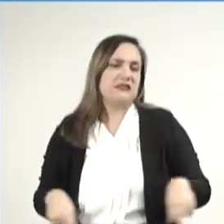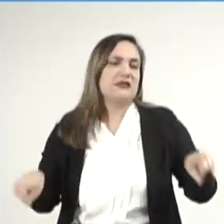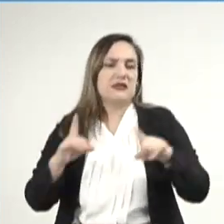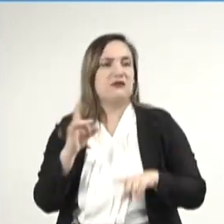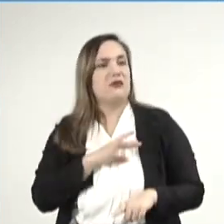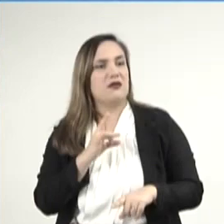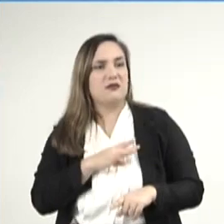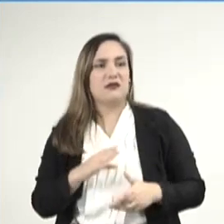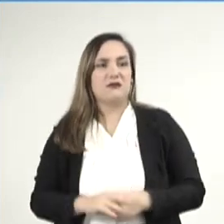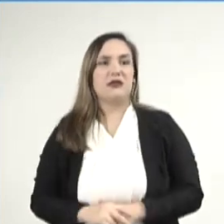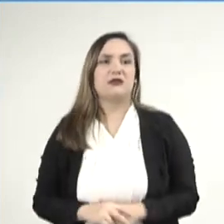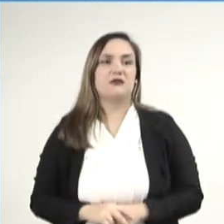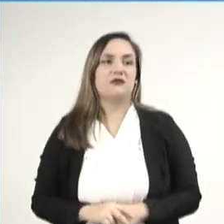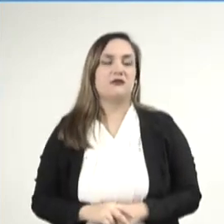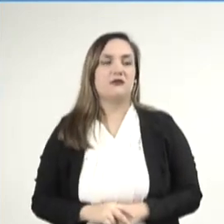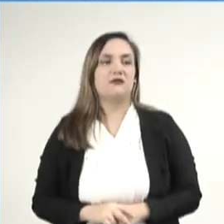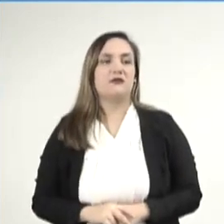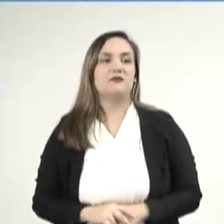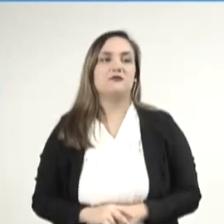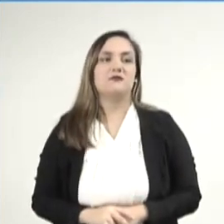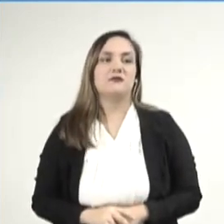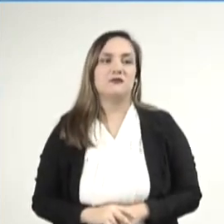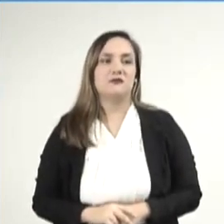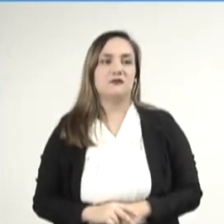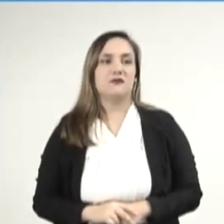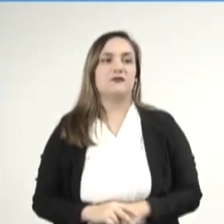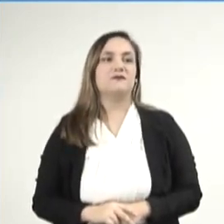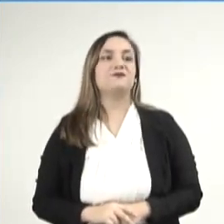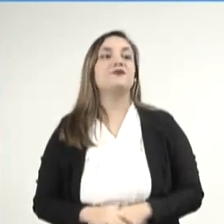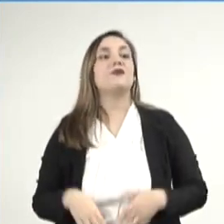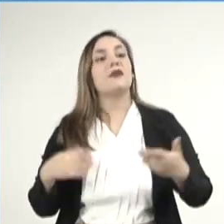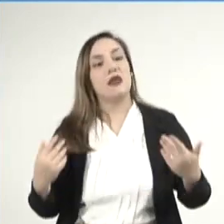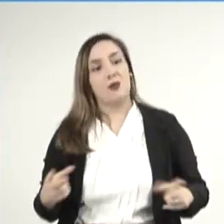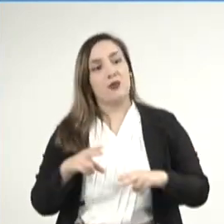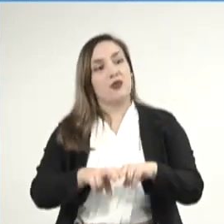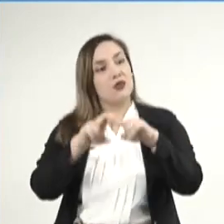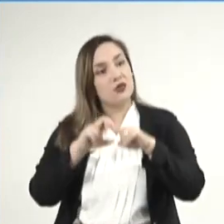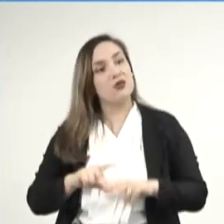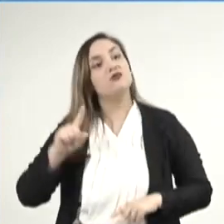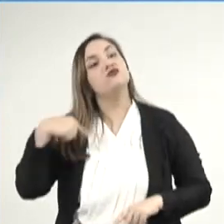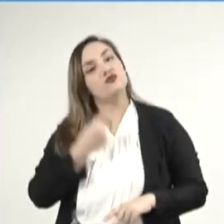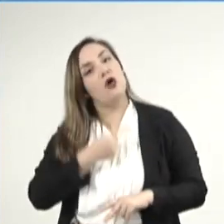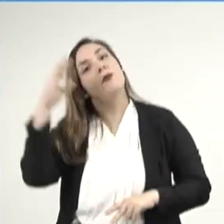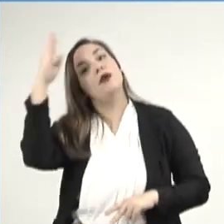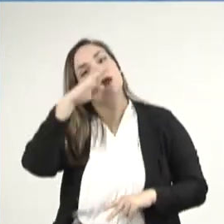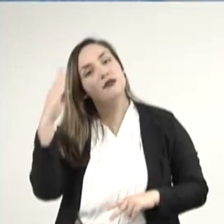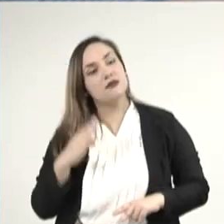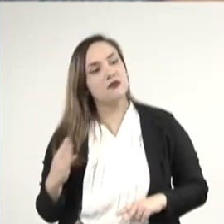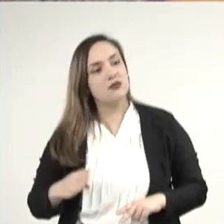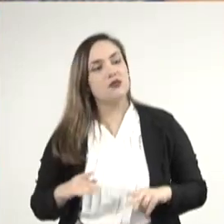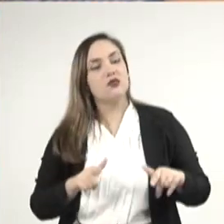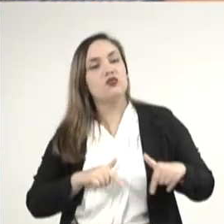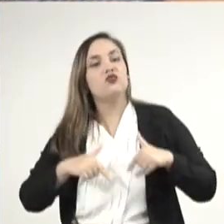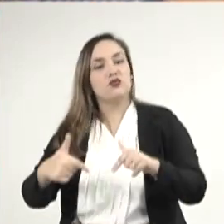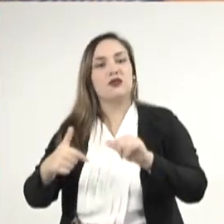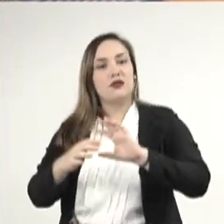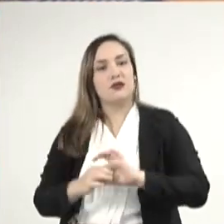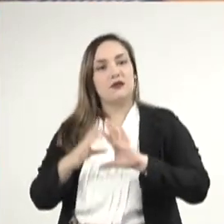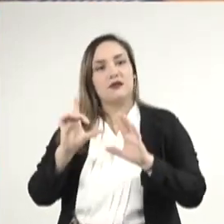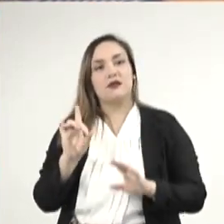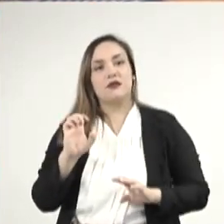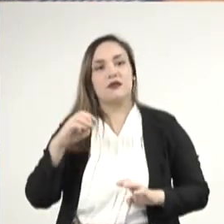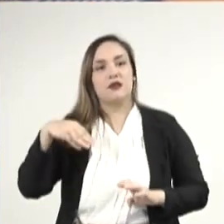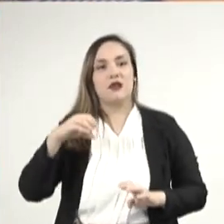Quem não deve, não teme, né? Então, nós, brasileiros, que defendemos a democracia